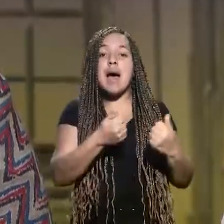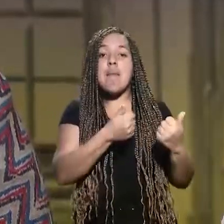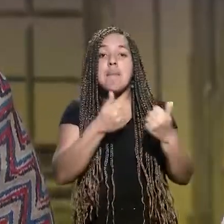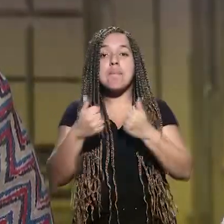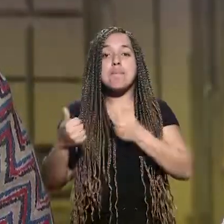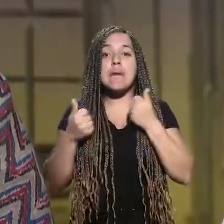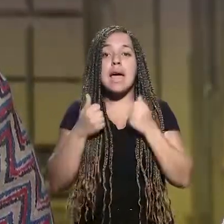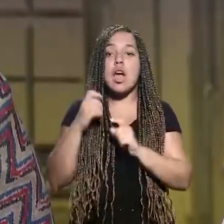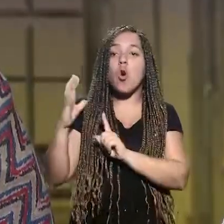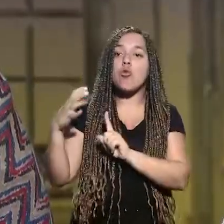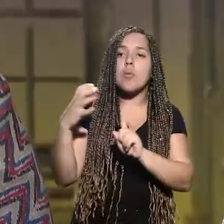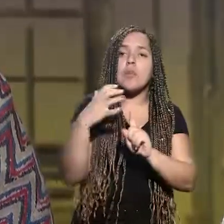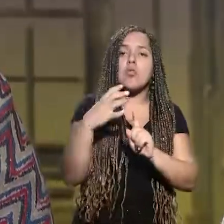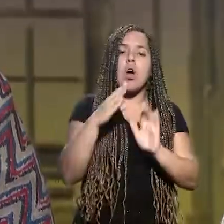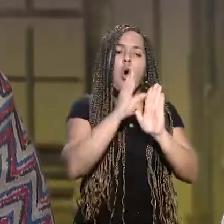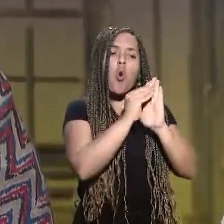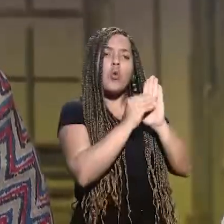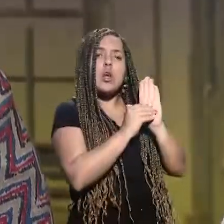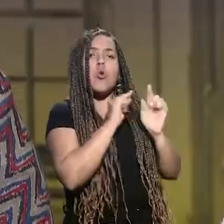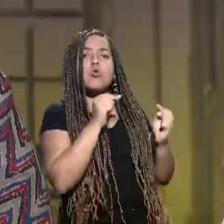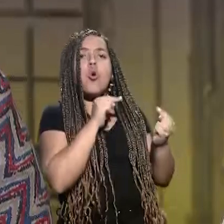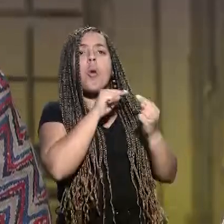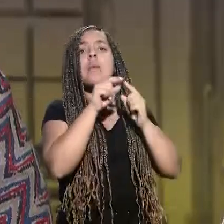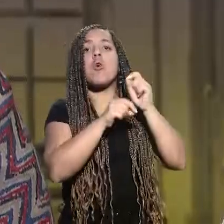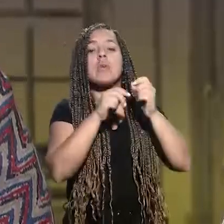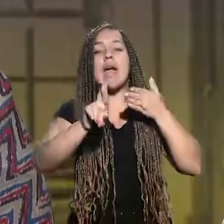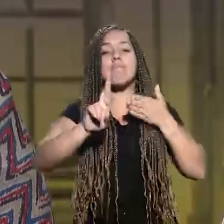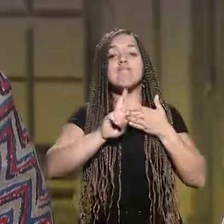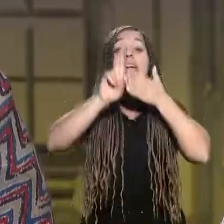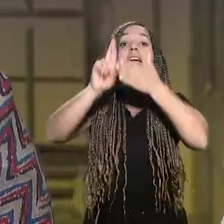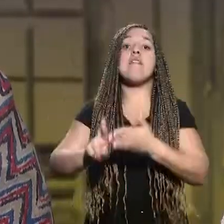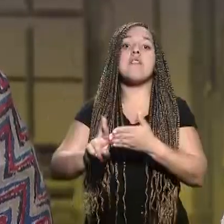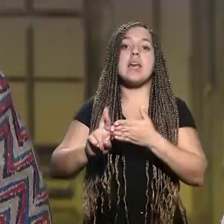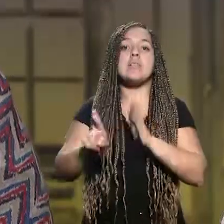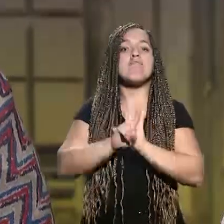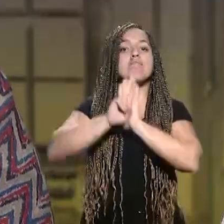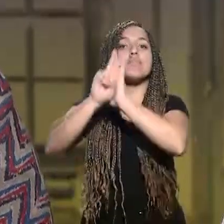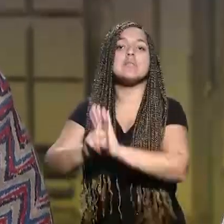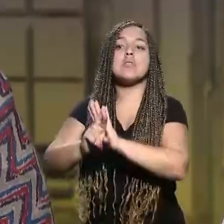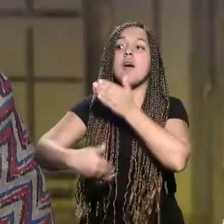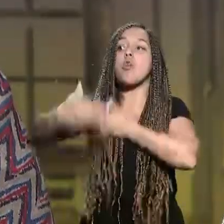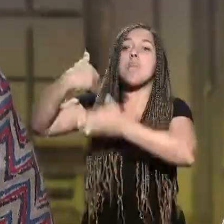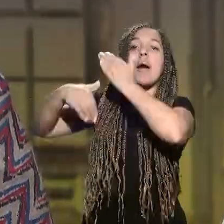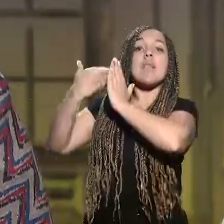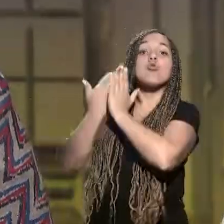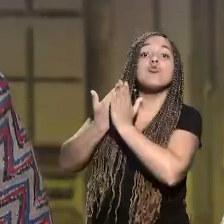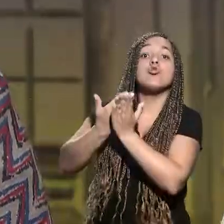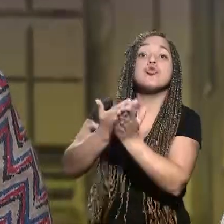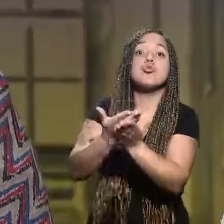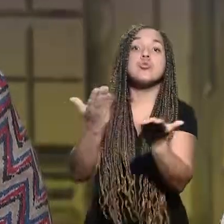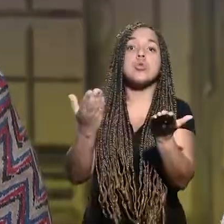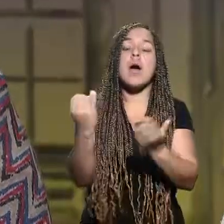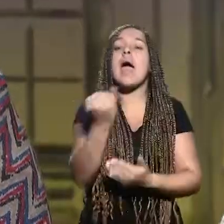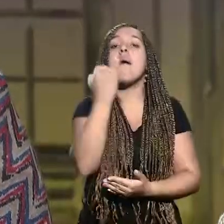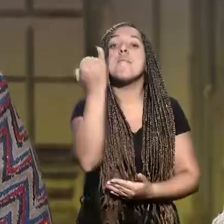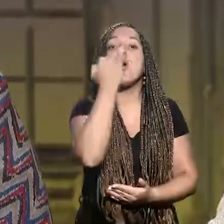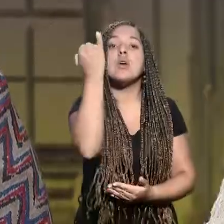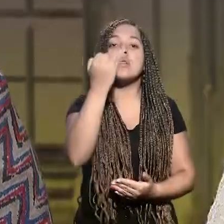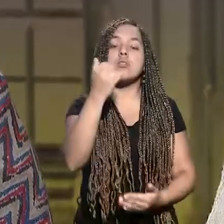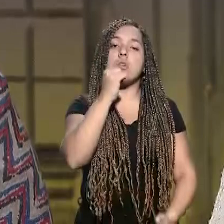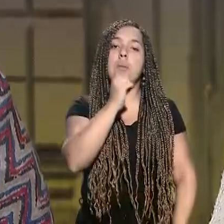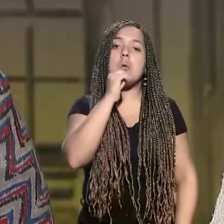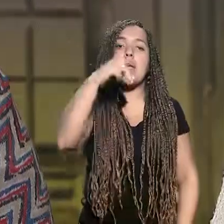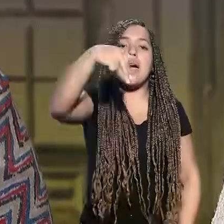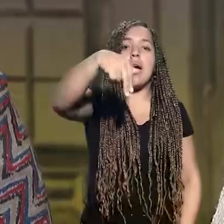vem das experiências do passado, vem das referências. Então, para mim, hoje é fundamental, por